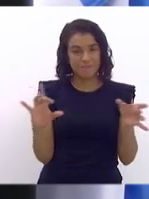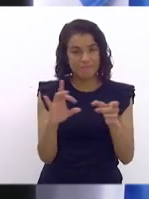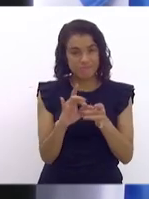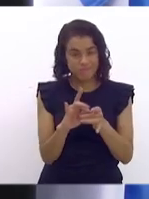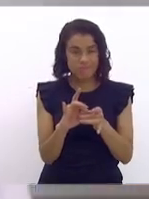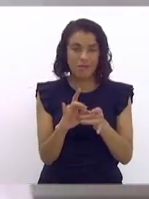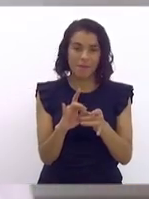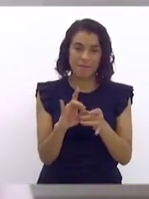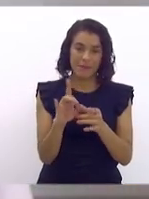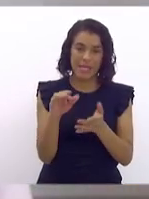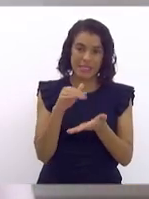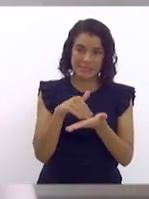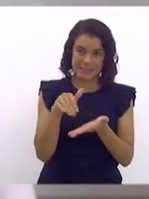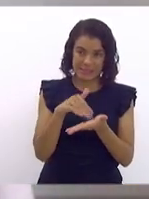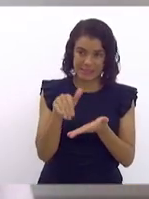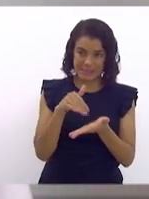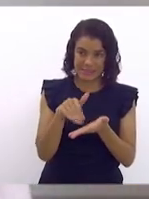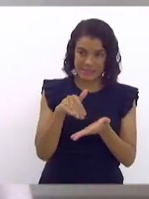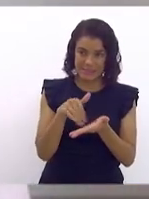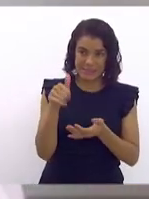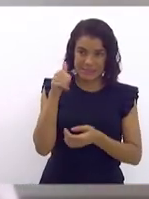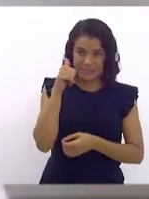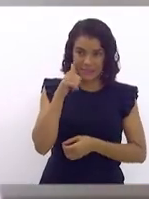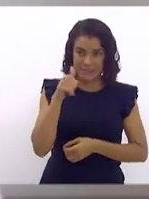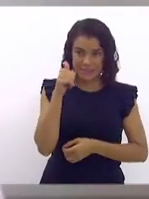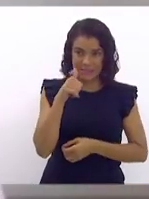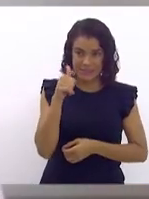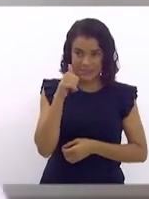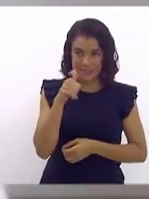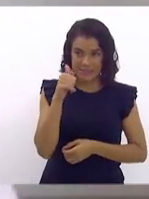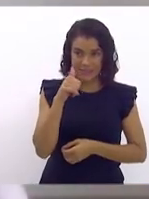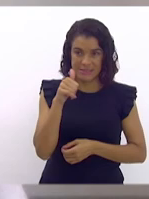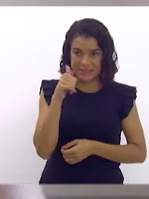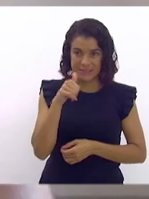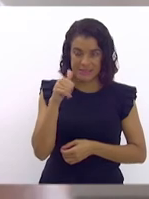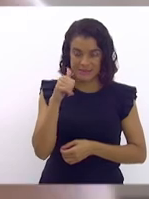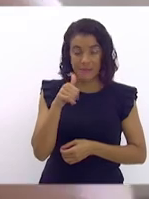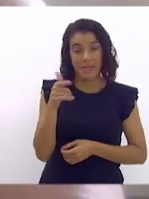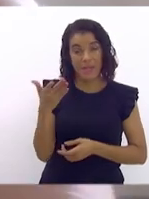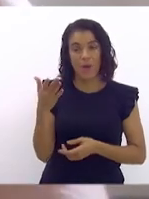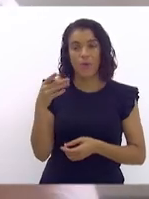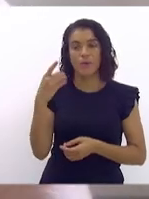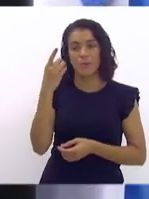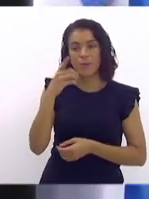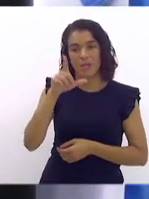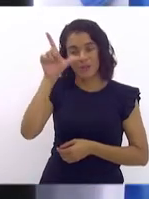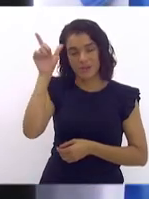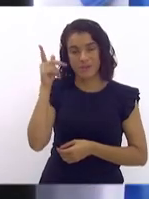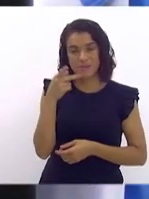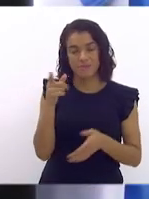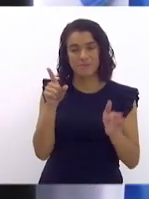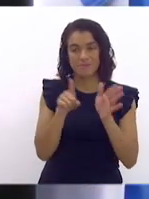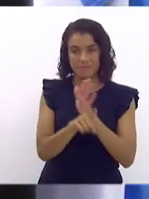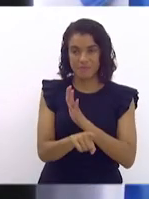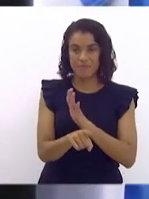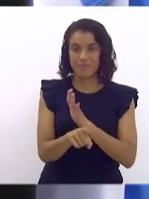que seria a Secretaria da Mulher. Então, a pergunta do deputado Luiz Paulo é exatamente essa.